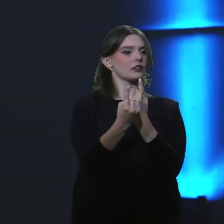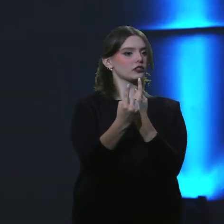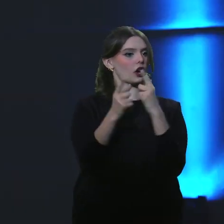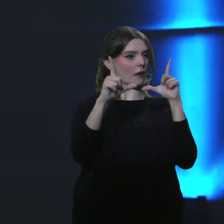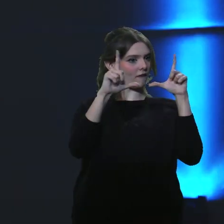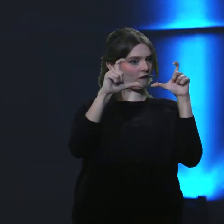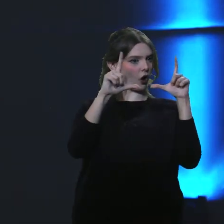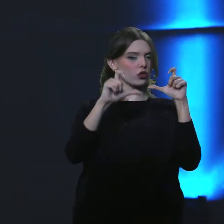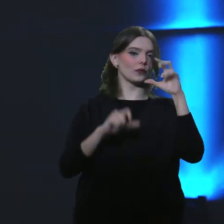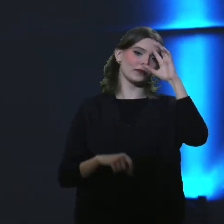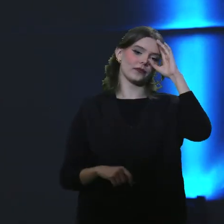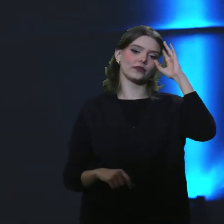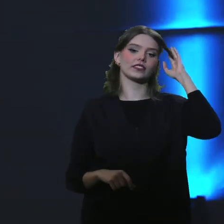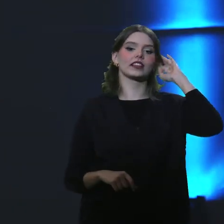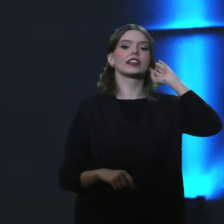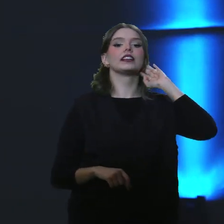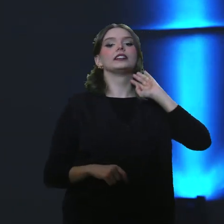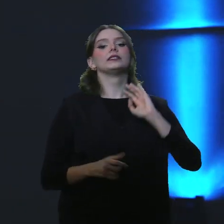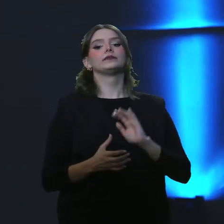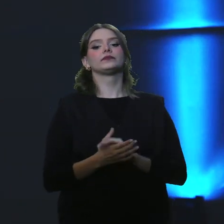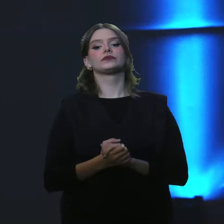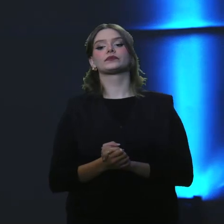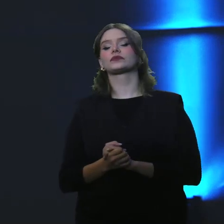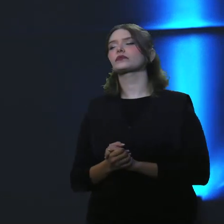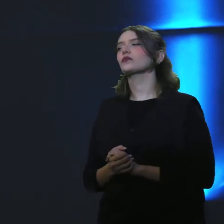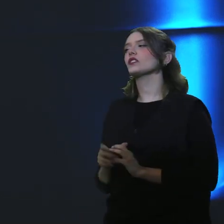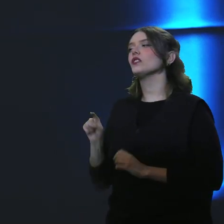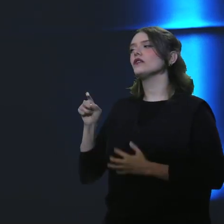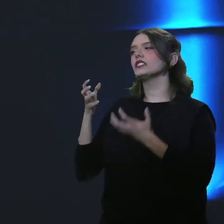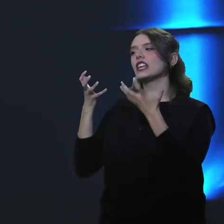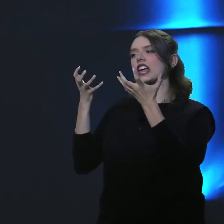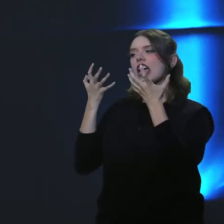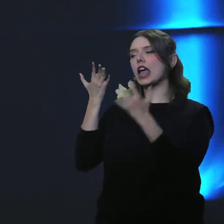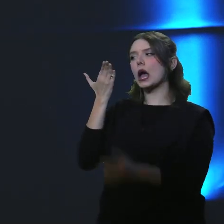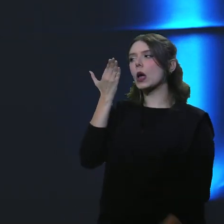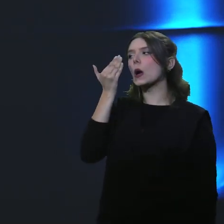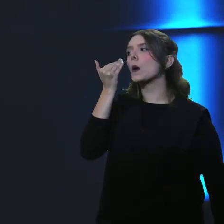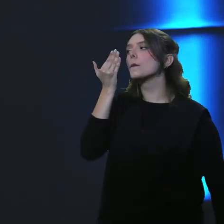saindo, o tratador olhou para mim assim, quer dar leite?